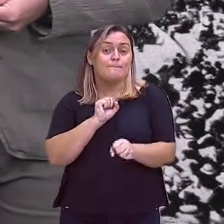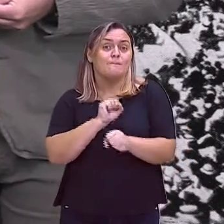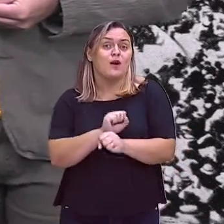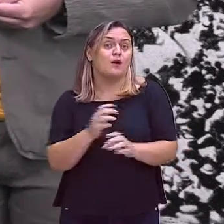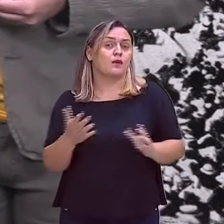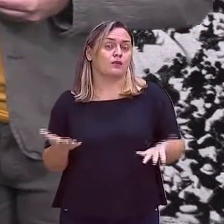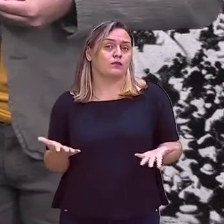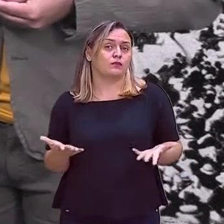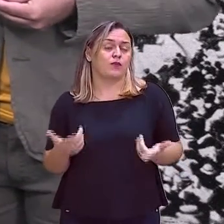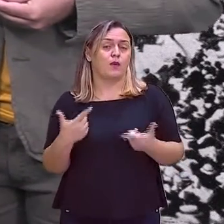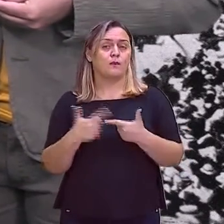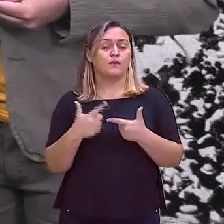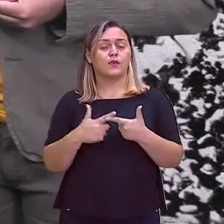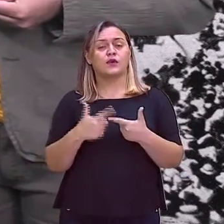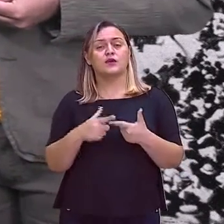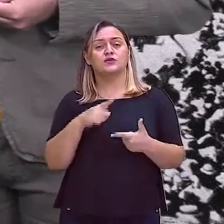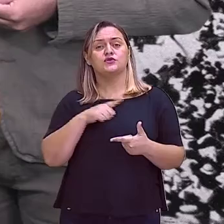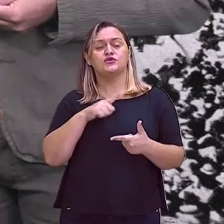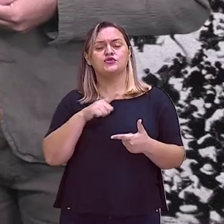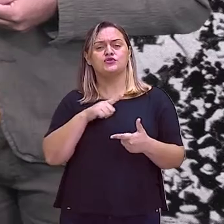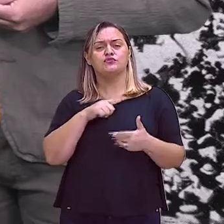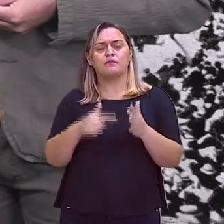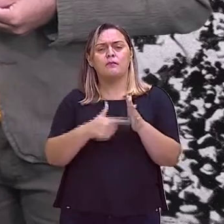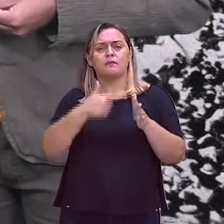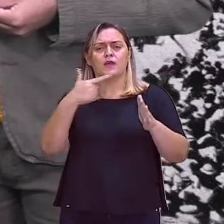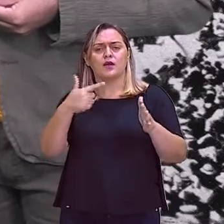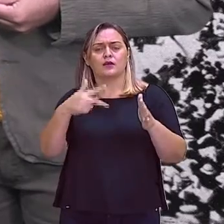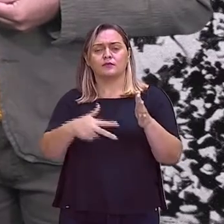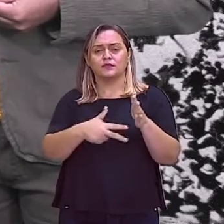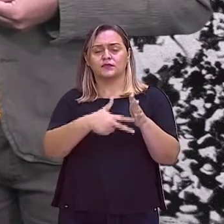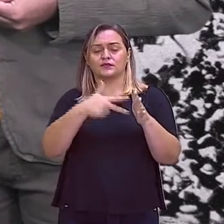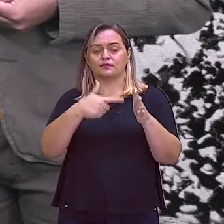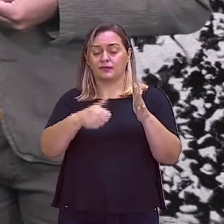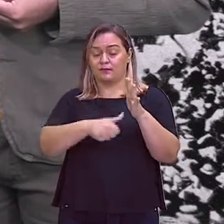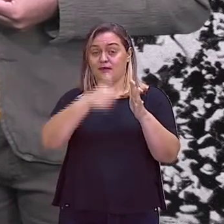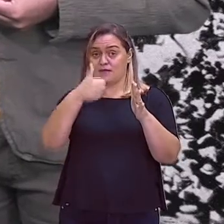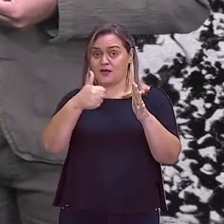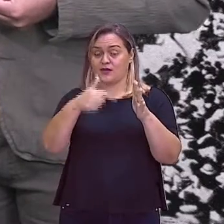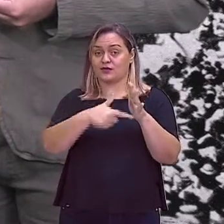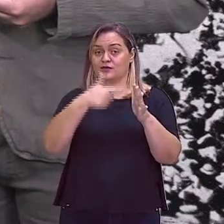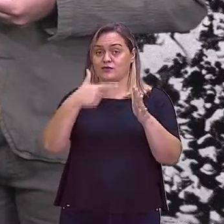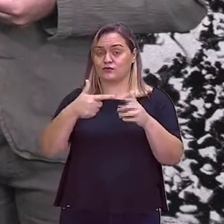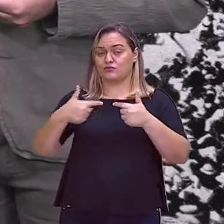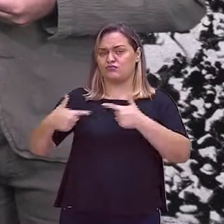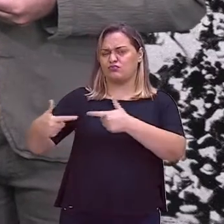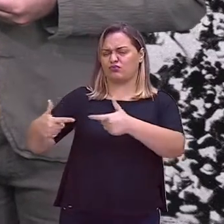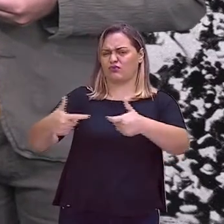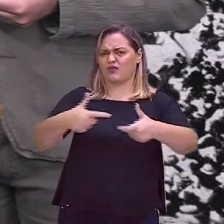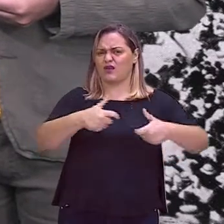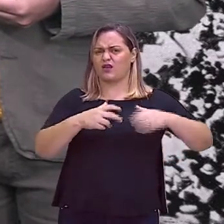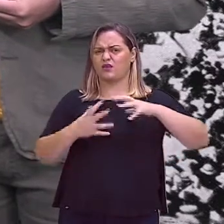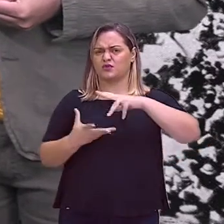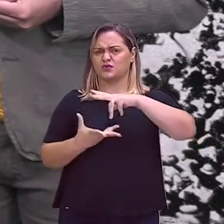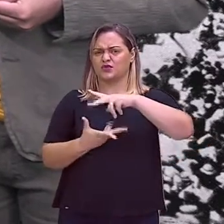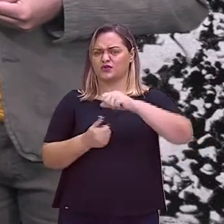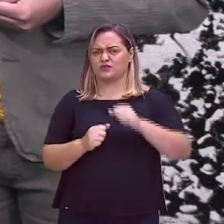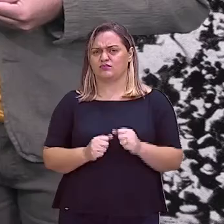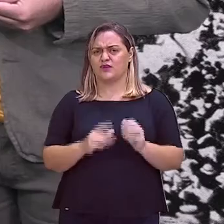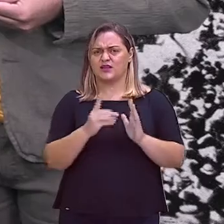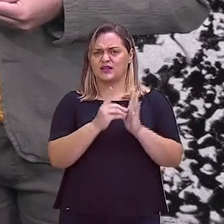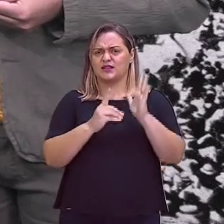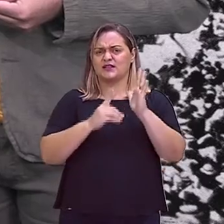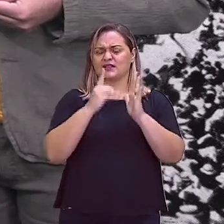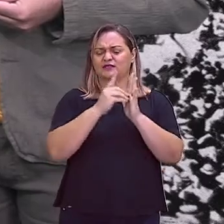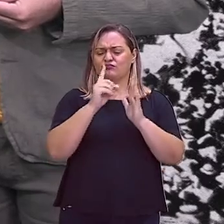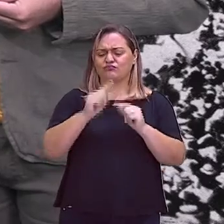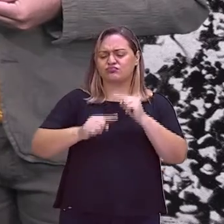interrompidos apenas durante os períodos da Primeira e da Segunda Guerra Mundiais. A competição cresceu, décadas após